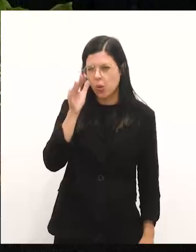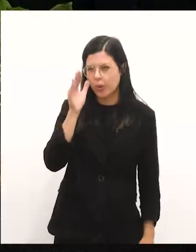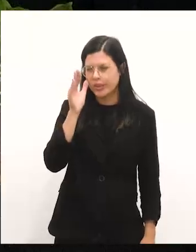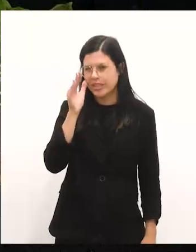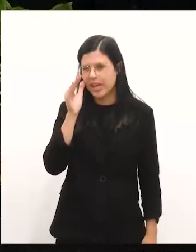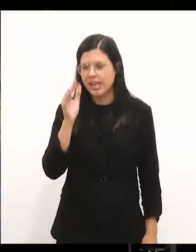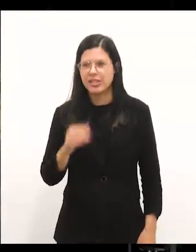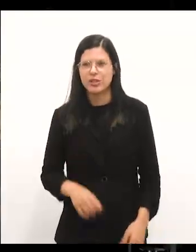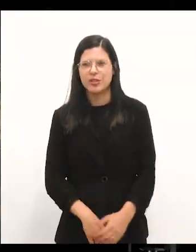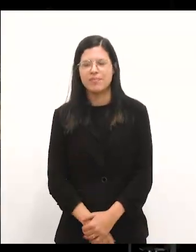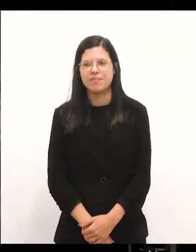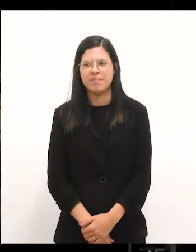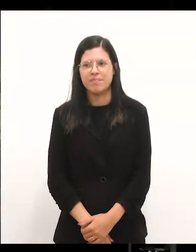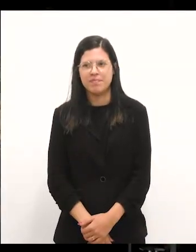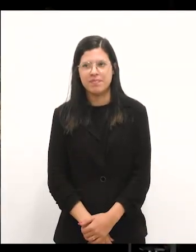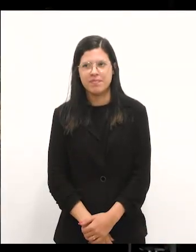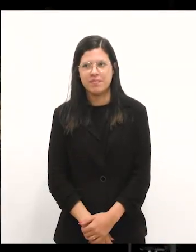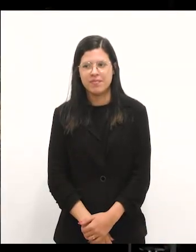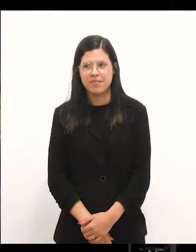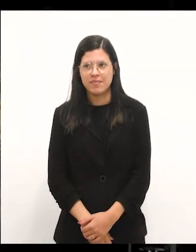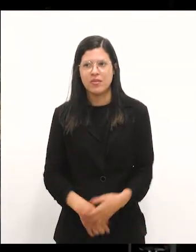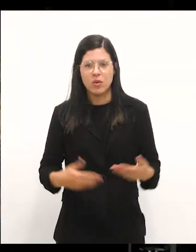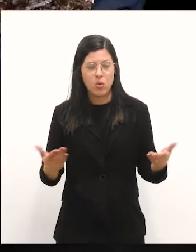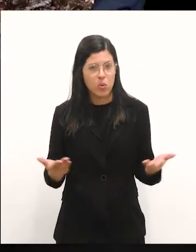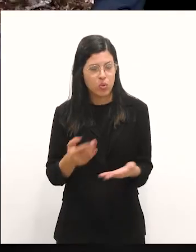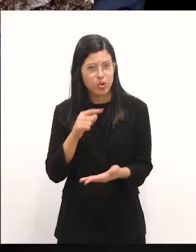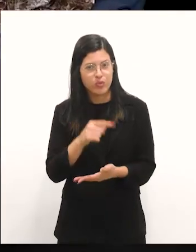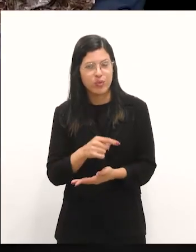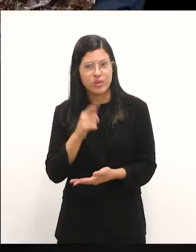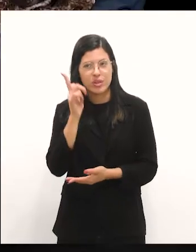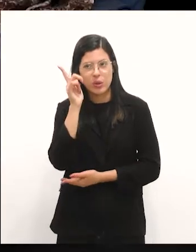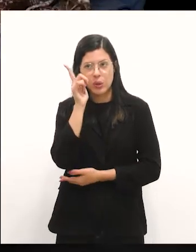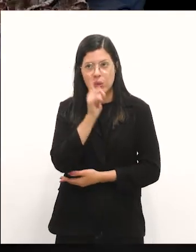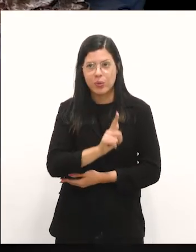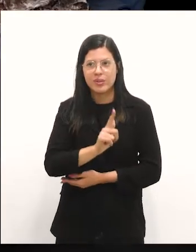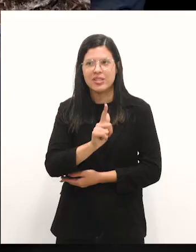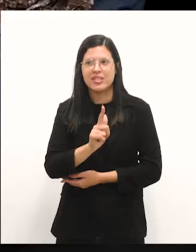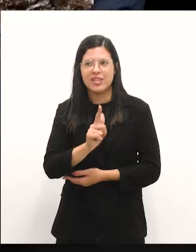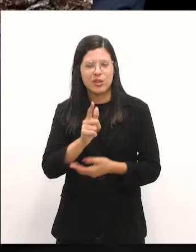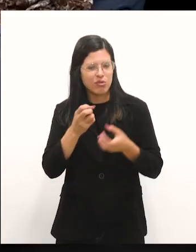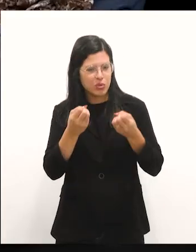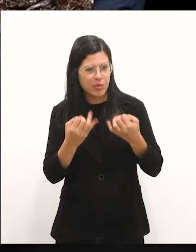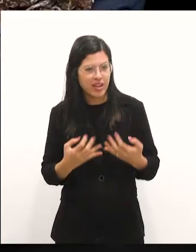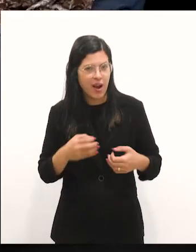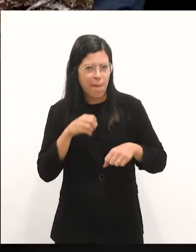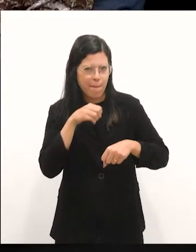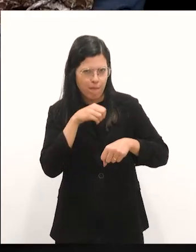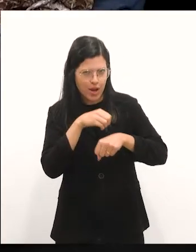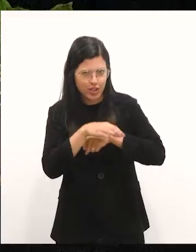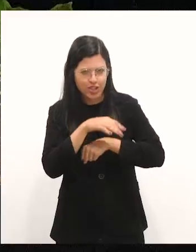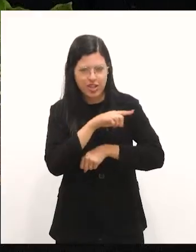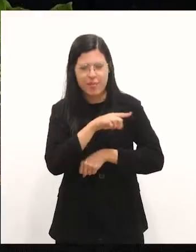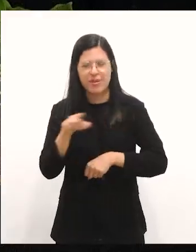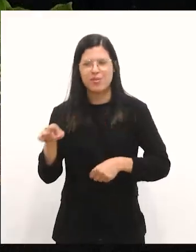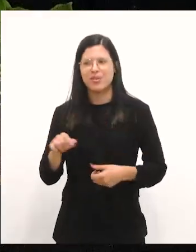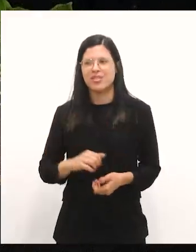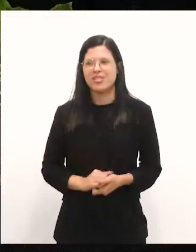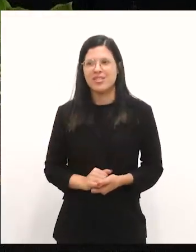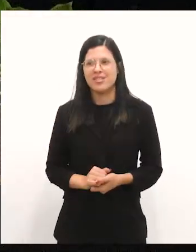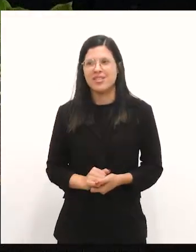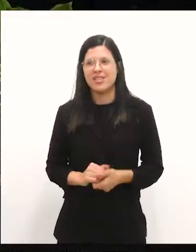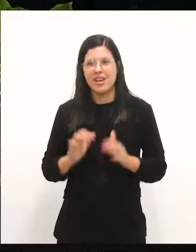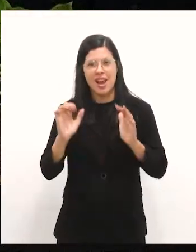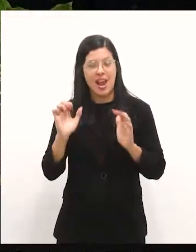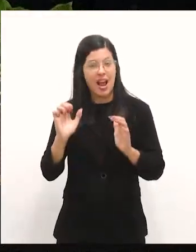coisa, essa curiosidade, né? E hoje você conseguiu deixar. Bom. E eu vou dar uma dica para vocês,